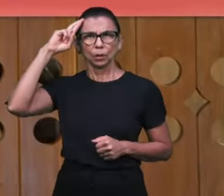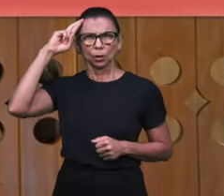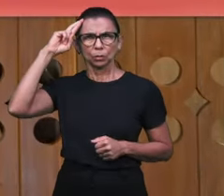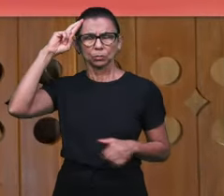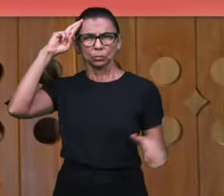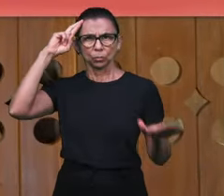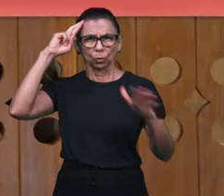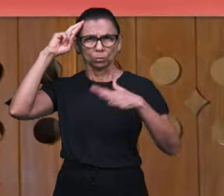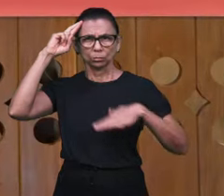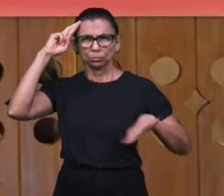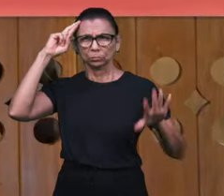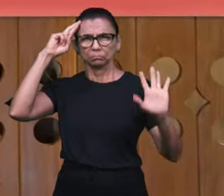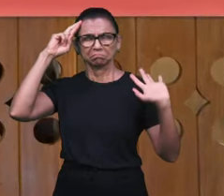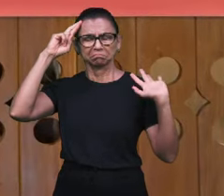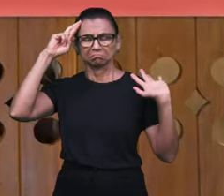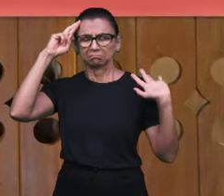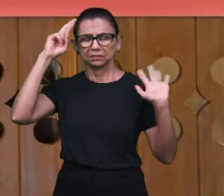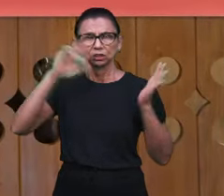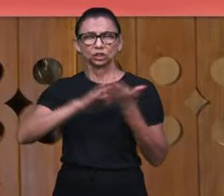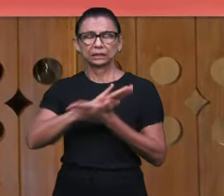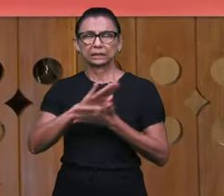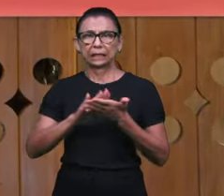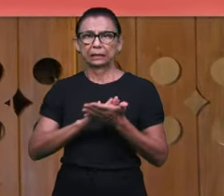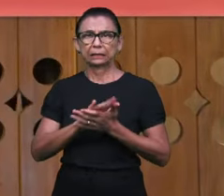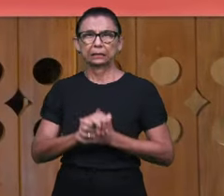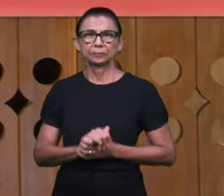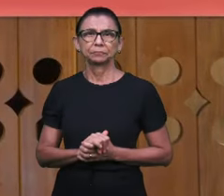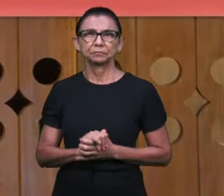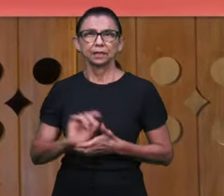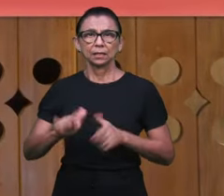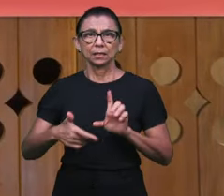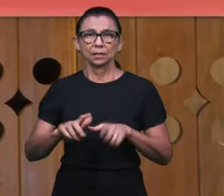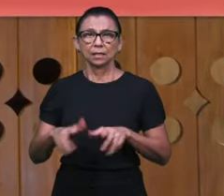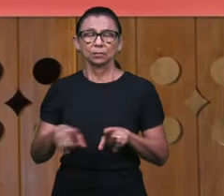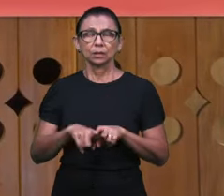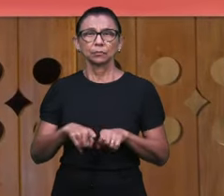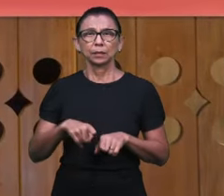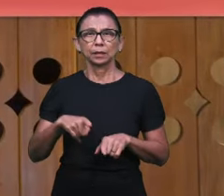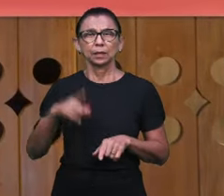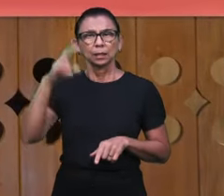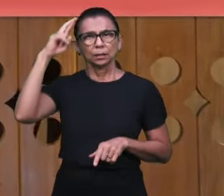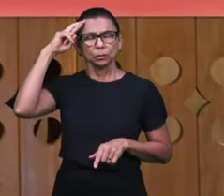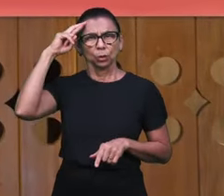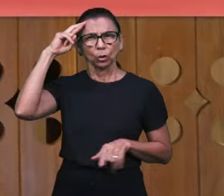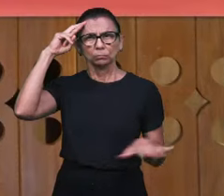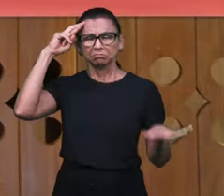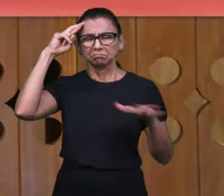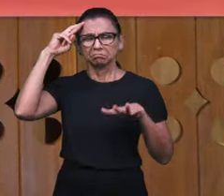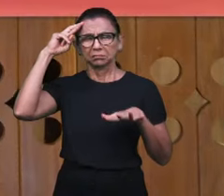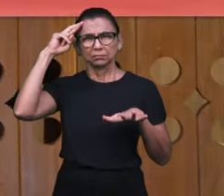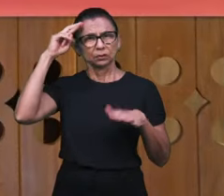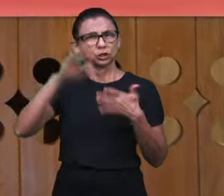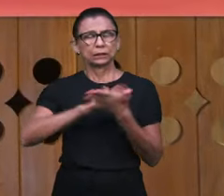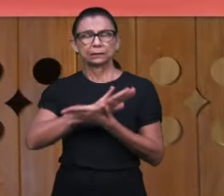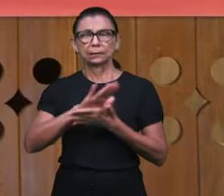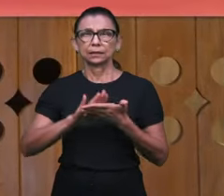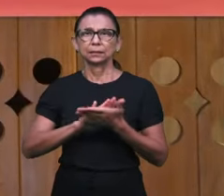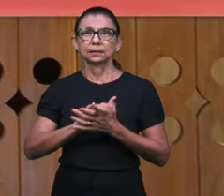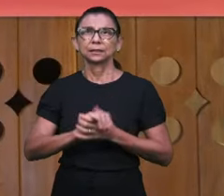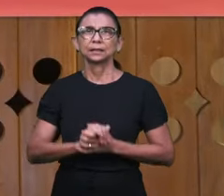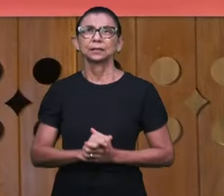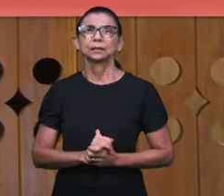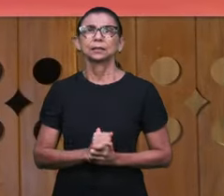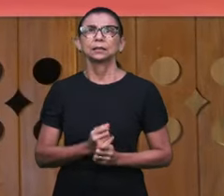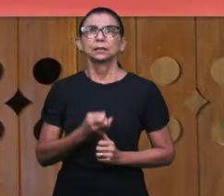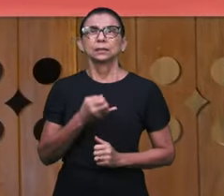Israel também não é dono de nada. Os judeus não são dono de nada. Mas o Senhor é que é o dono da terra. Glória a Deus. Quem entrar naquela terra, ele vai